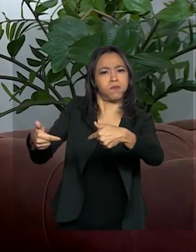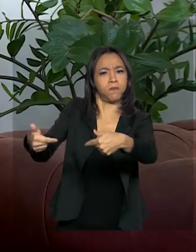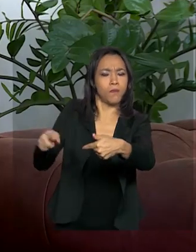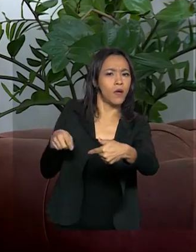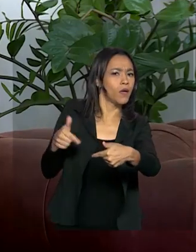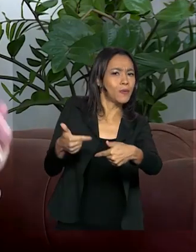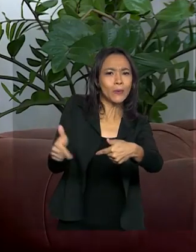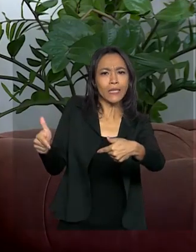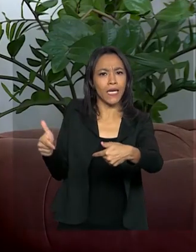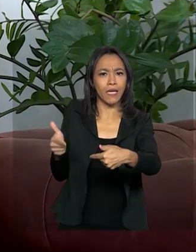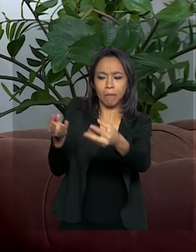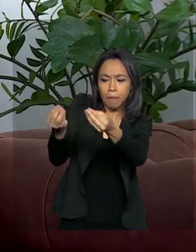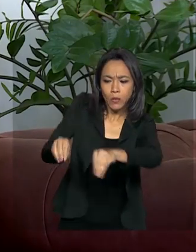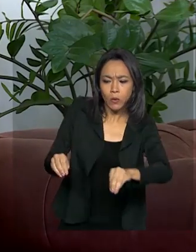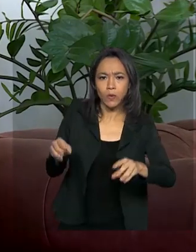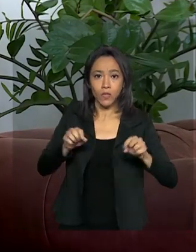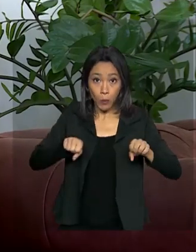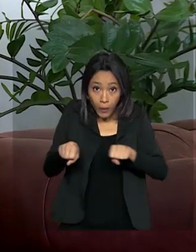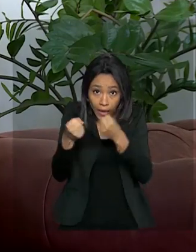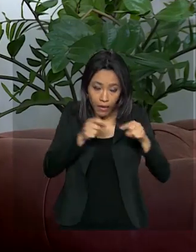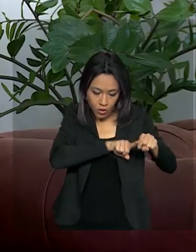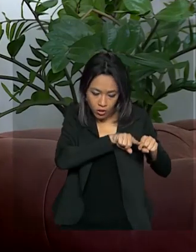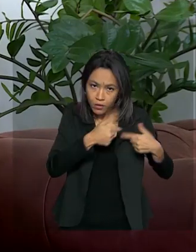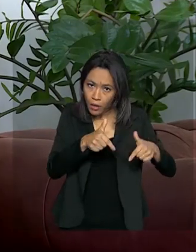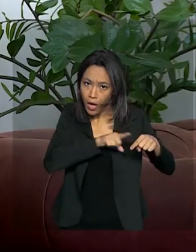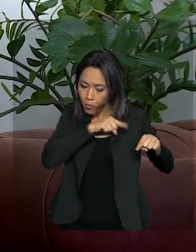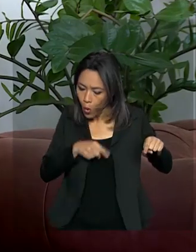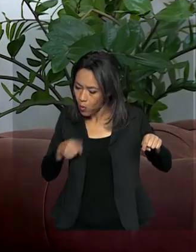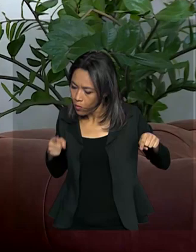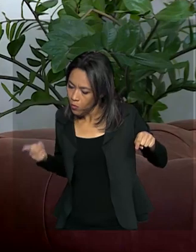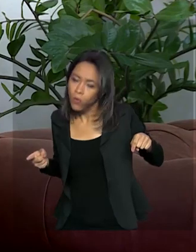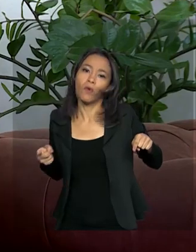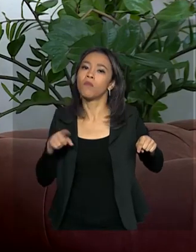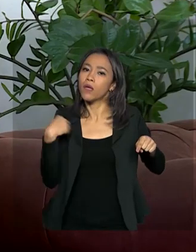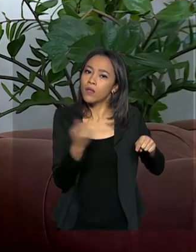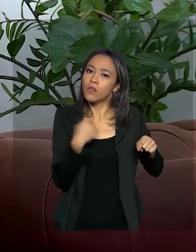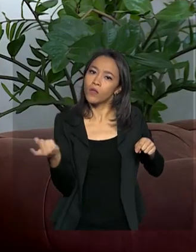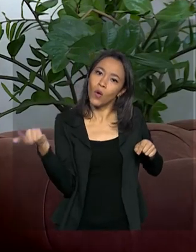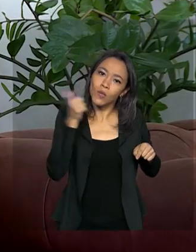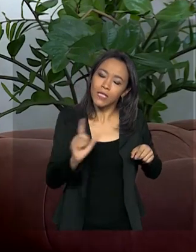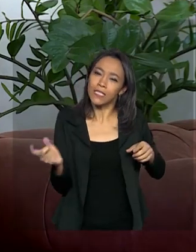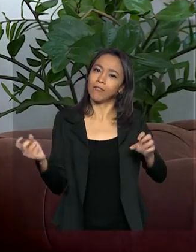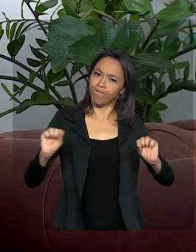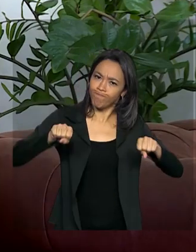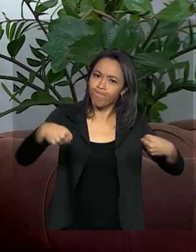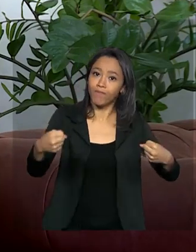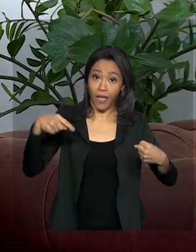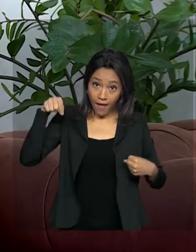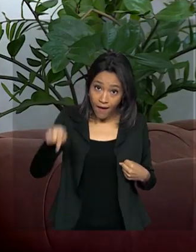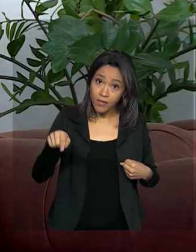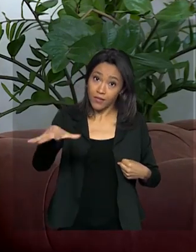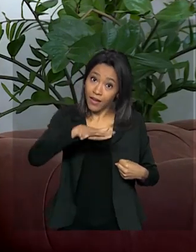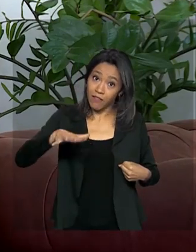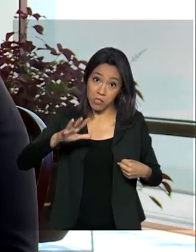tenha nenhuma interrupção nessas cadeias para que a gente realmente faça retomada que esse setor será um dos que